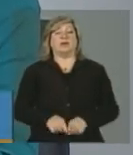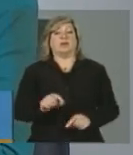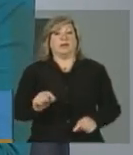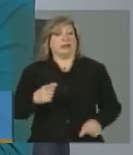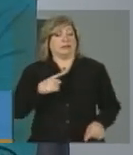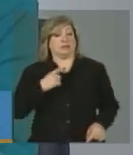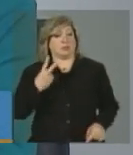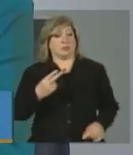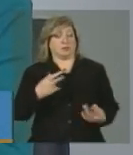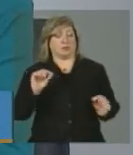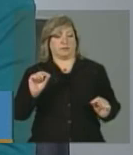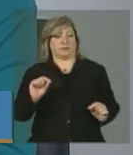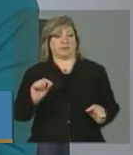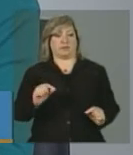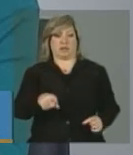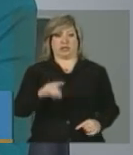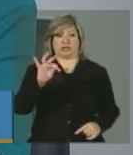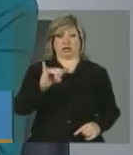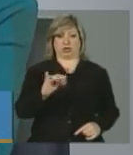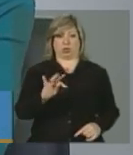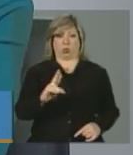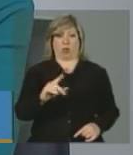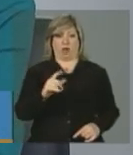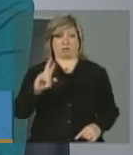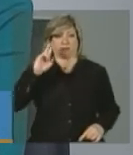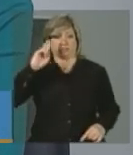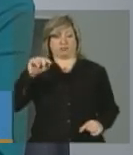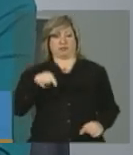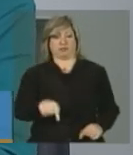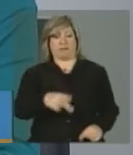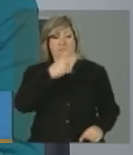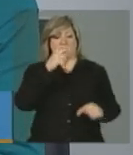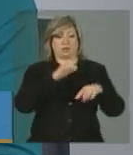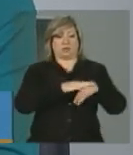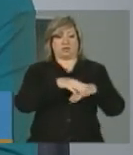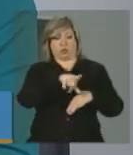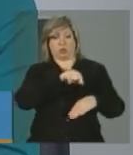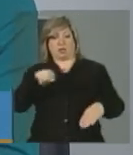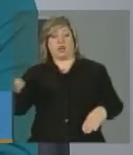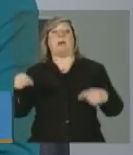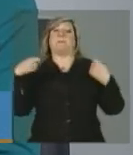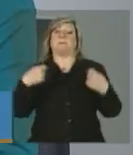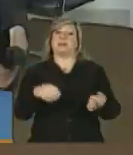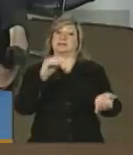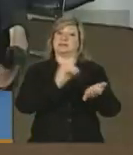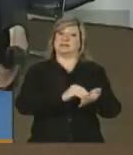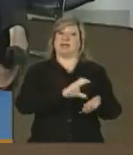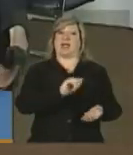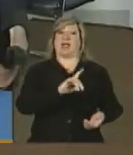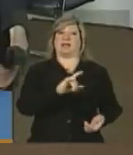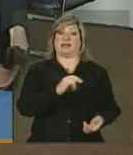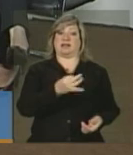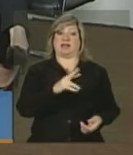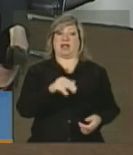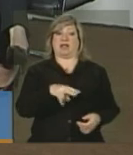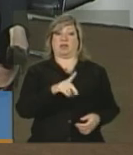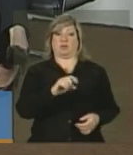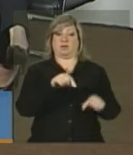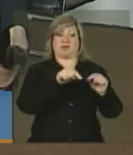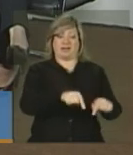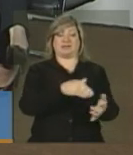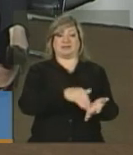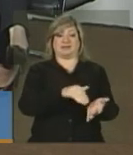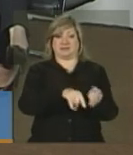né, da secretaria, o seu adjunto, a pessoa que ele for indicar, precisa estar cadastrado na aba Recursos Humanos desta